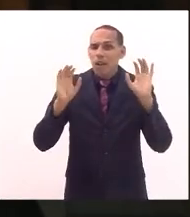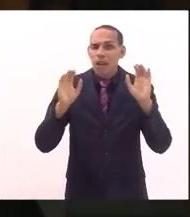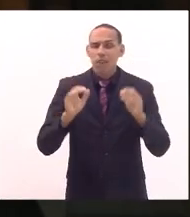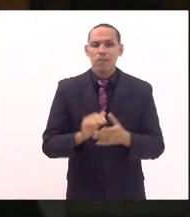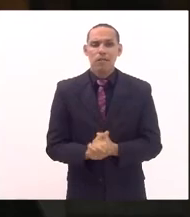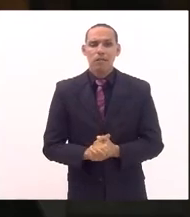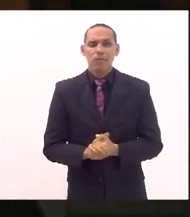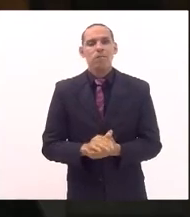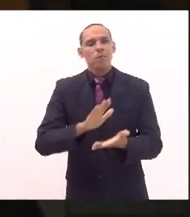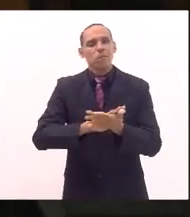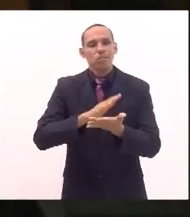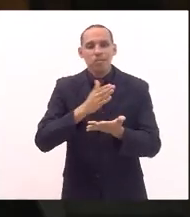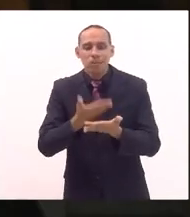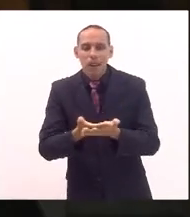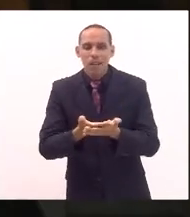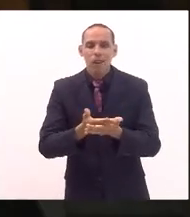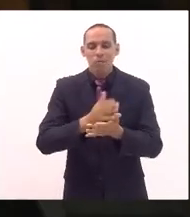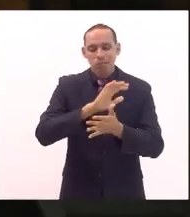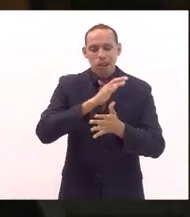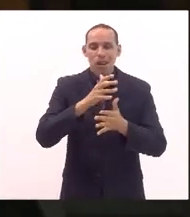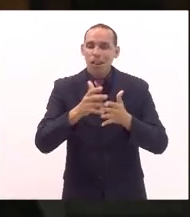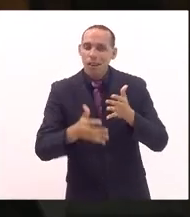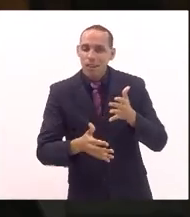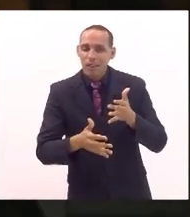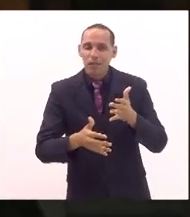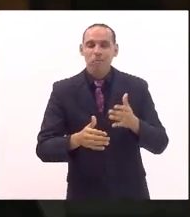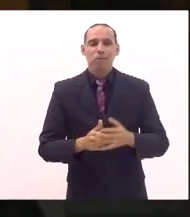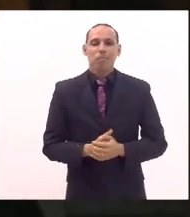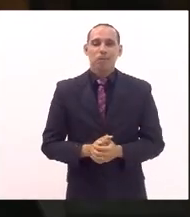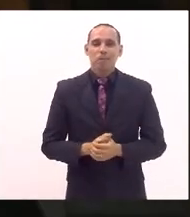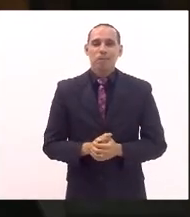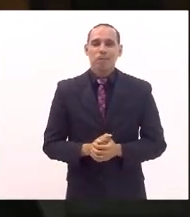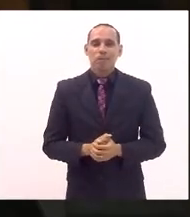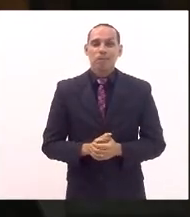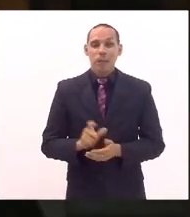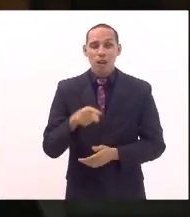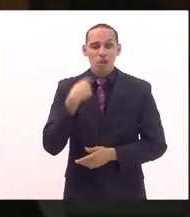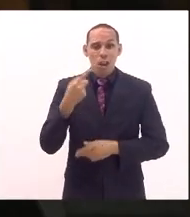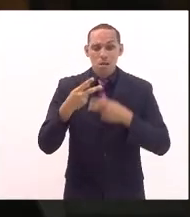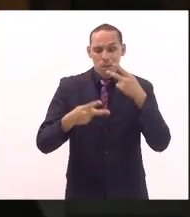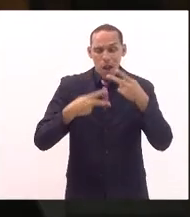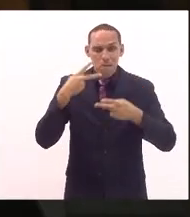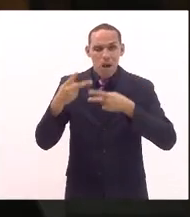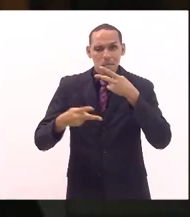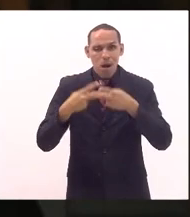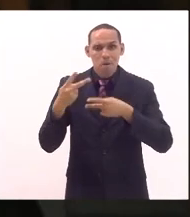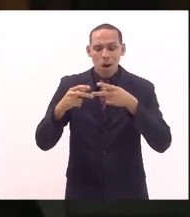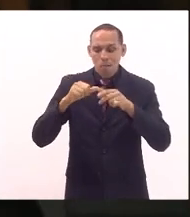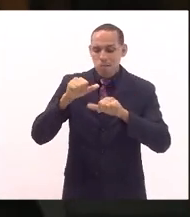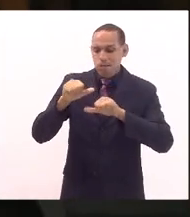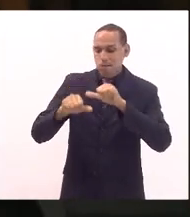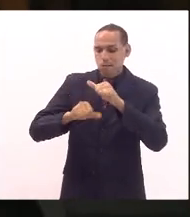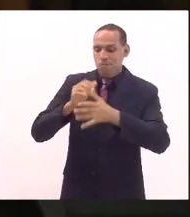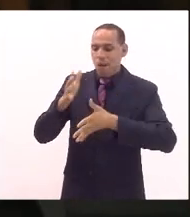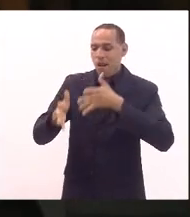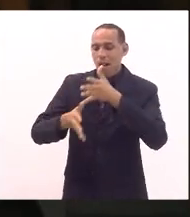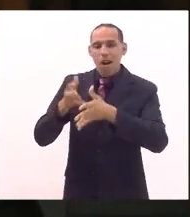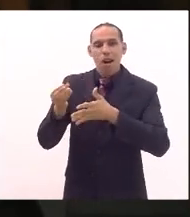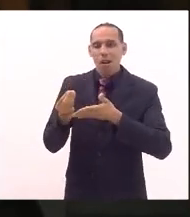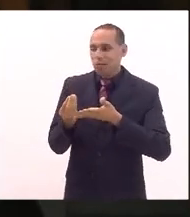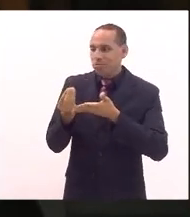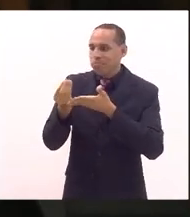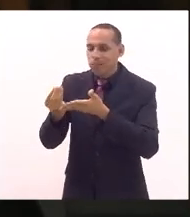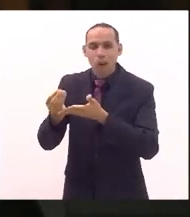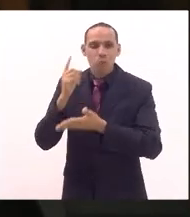o Senhor intérprete da linguagem de libras que leva a nossa voz aos deficientes